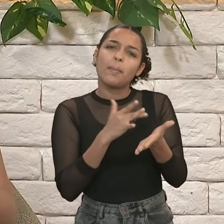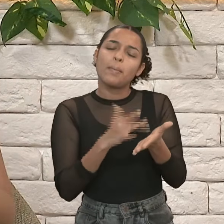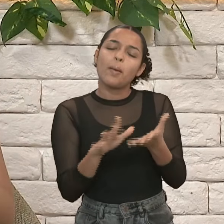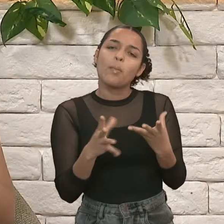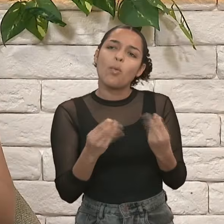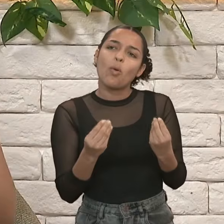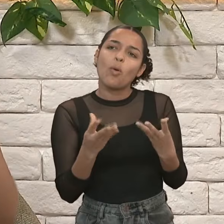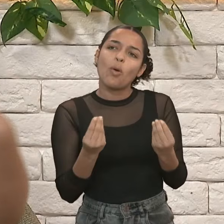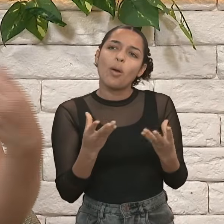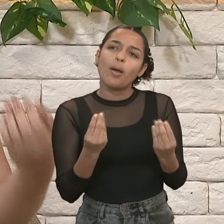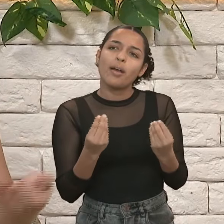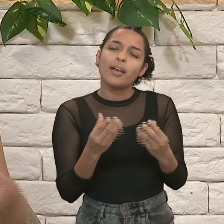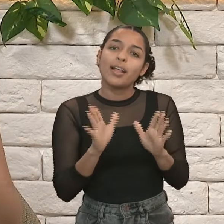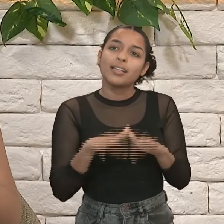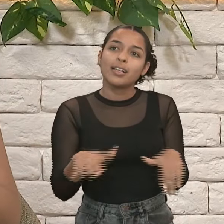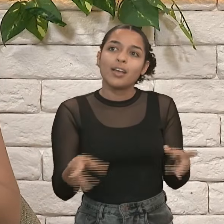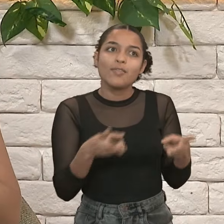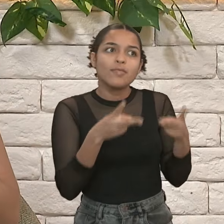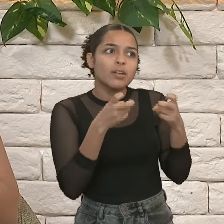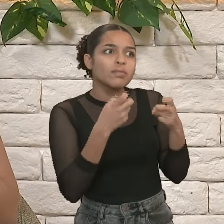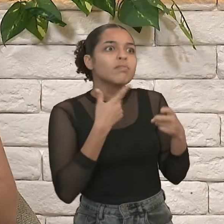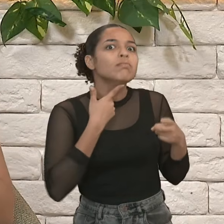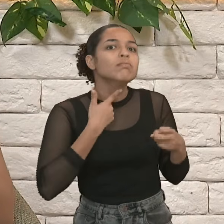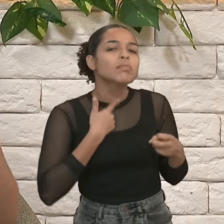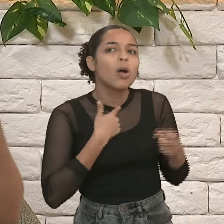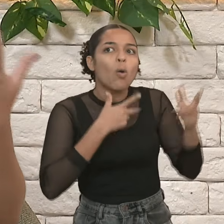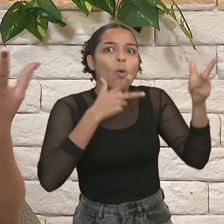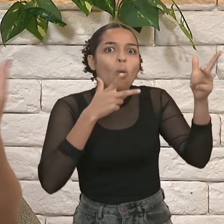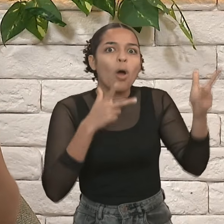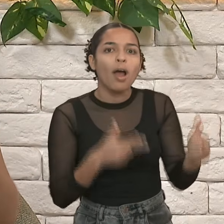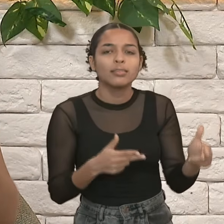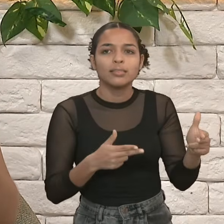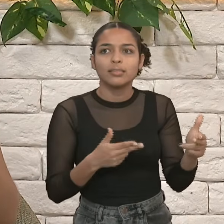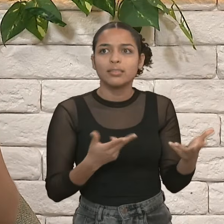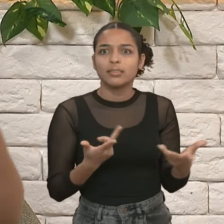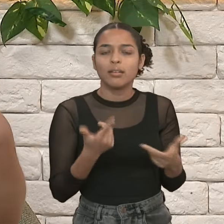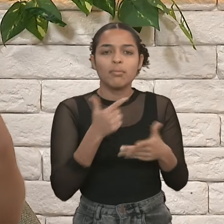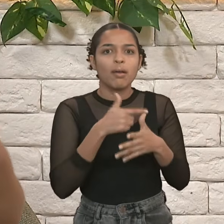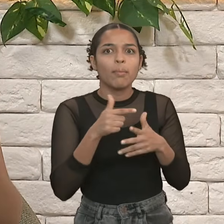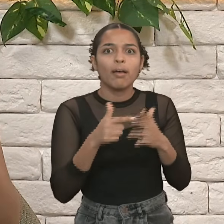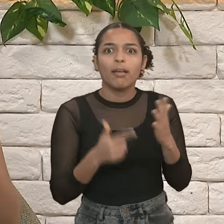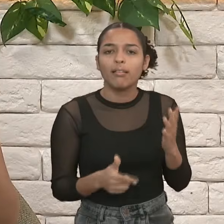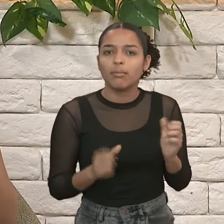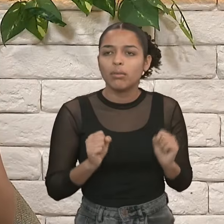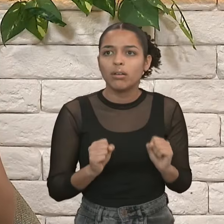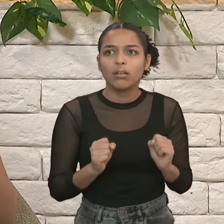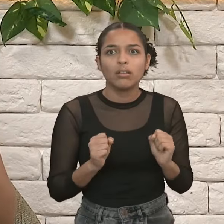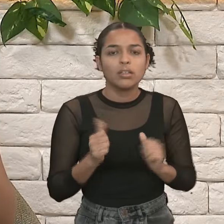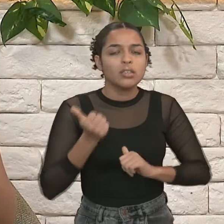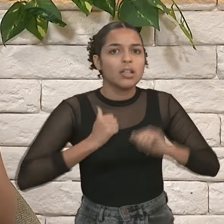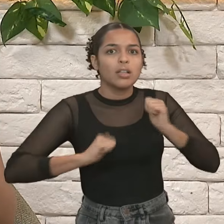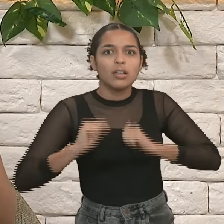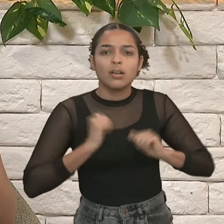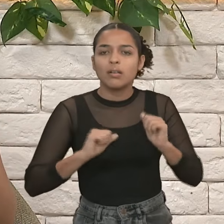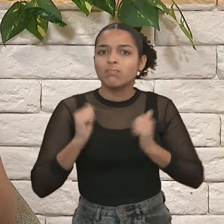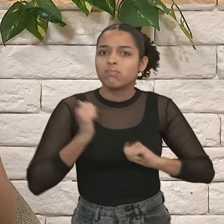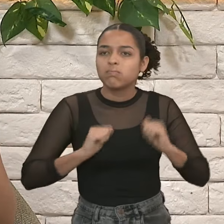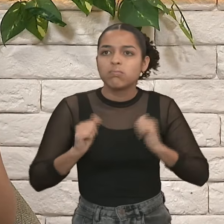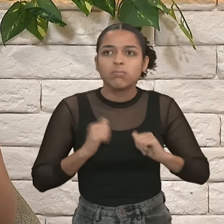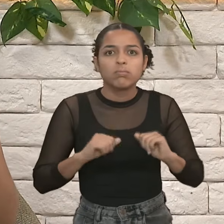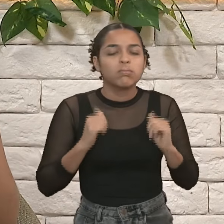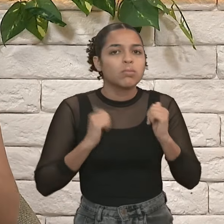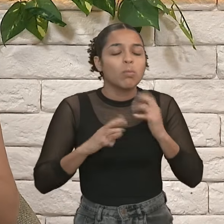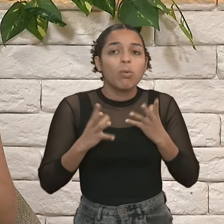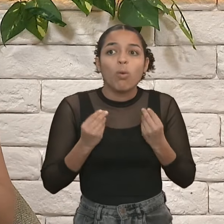criança que está com uso problemático, que de repente está dando crise de ansiedade na escola por ficar sem o